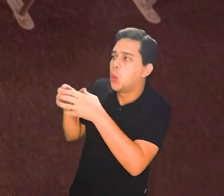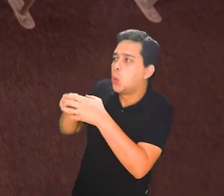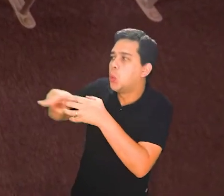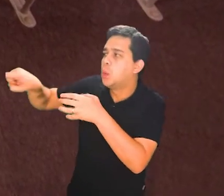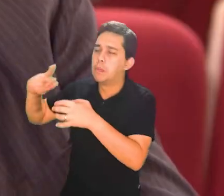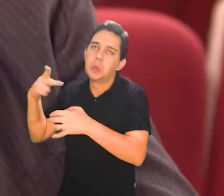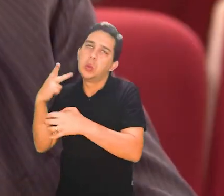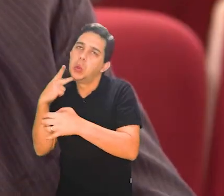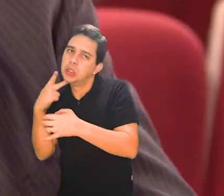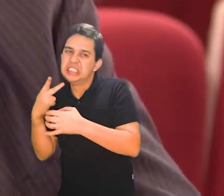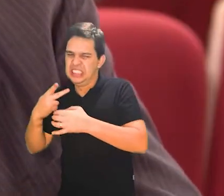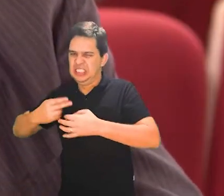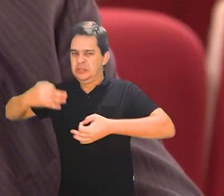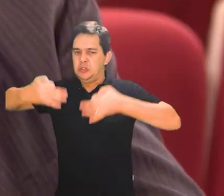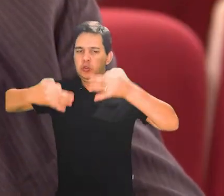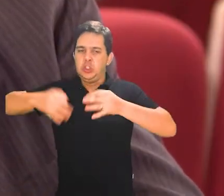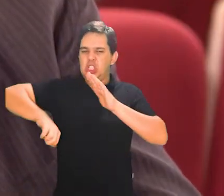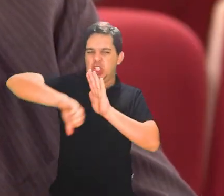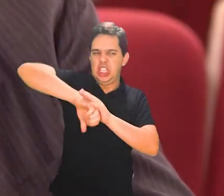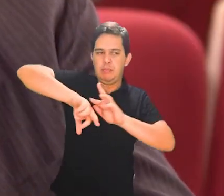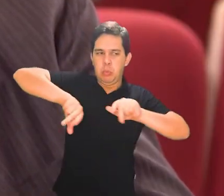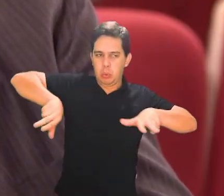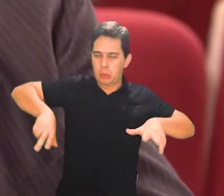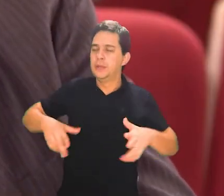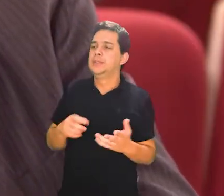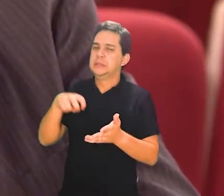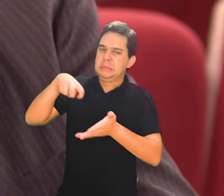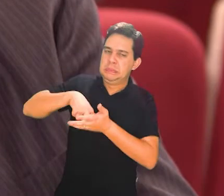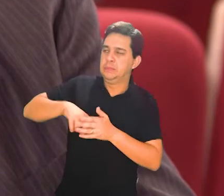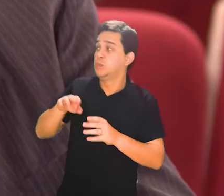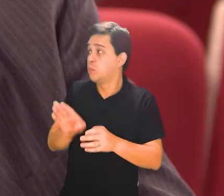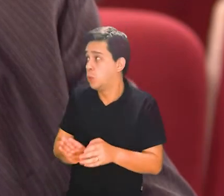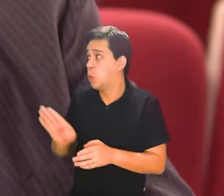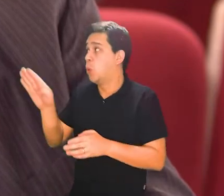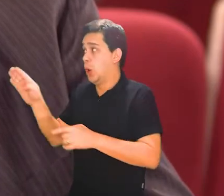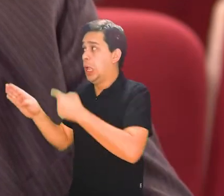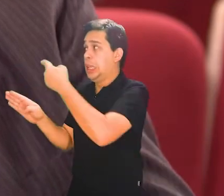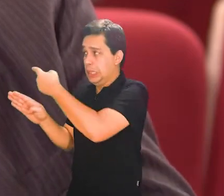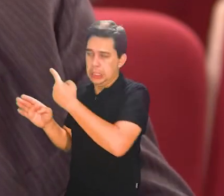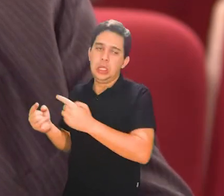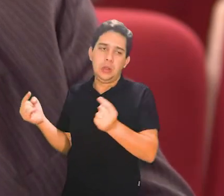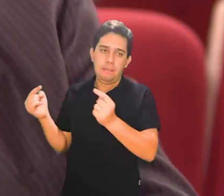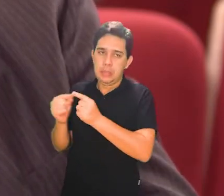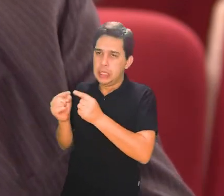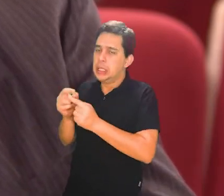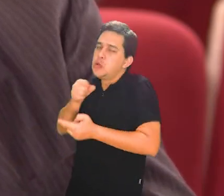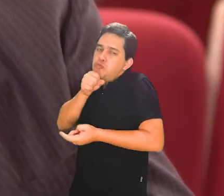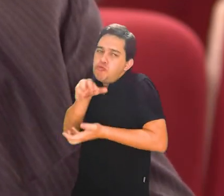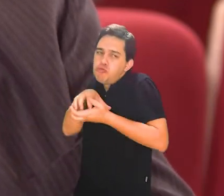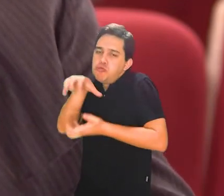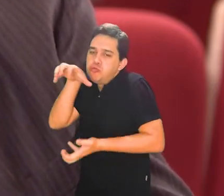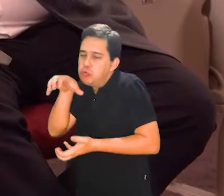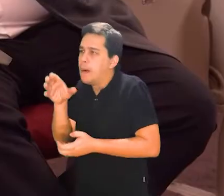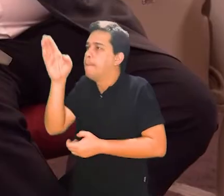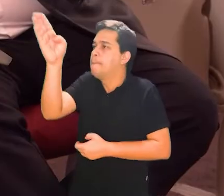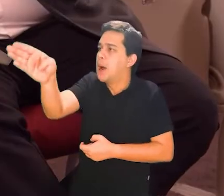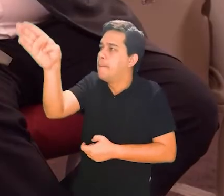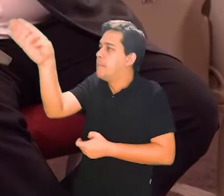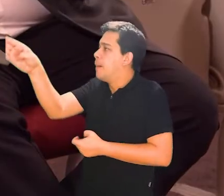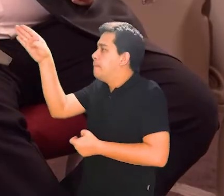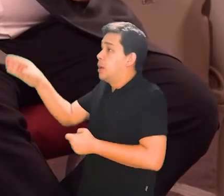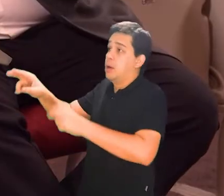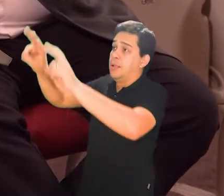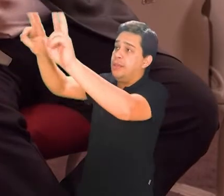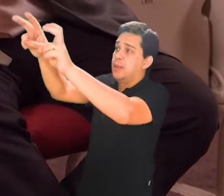execução penal, né? Então, o centro de apoio são estruturas segregadas por tema, né? Por matéria de